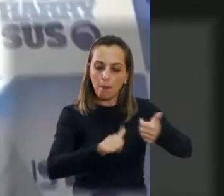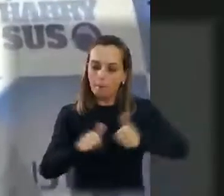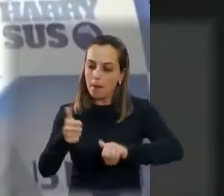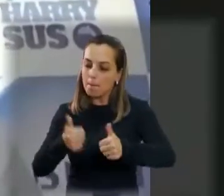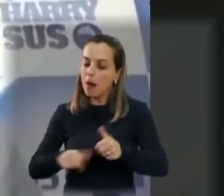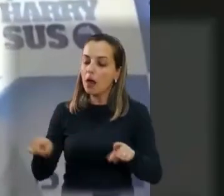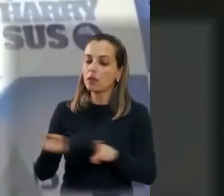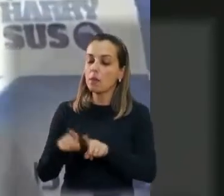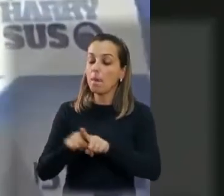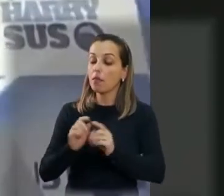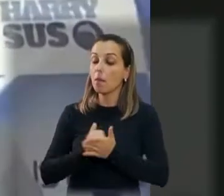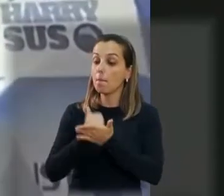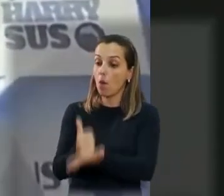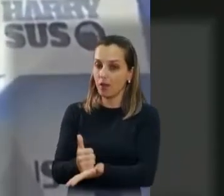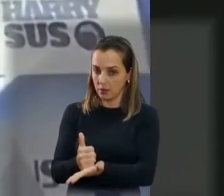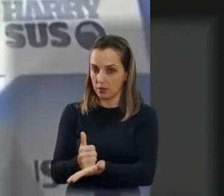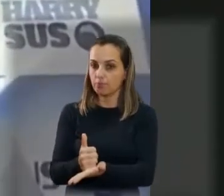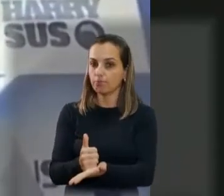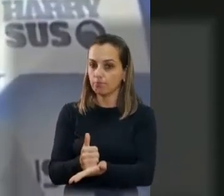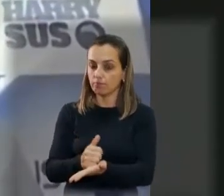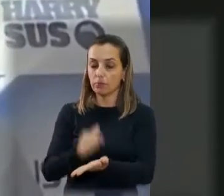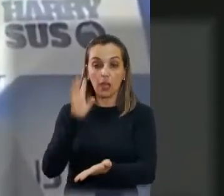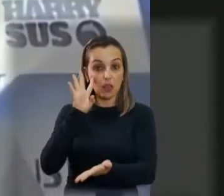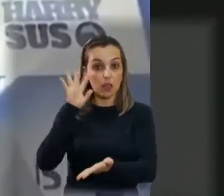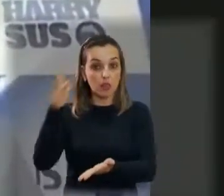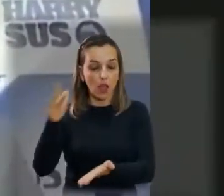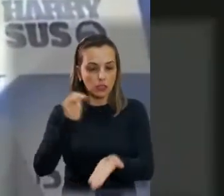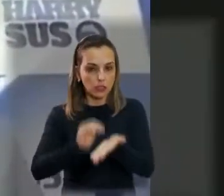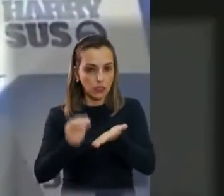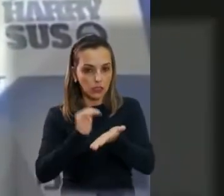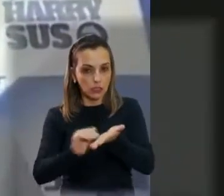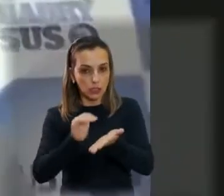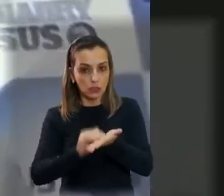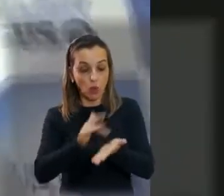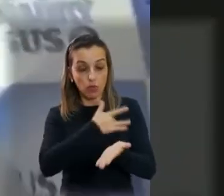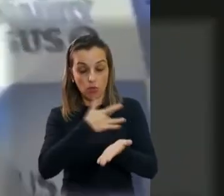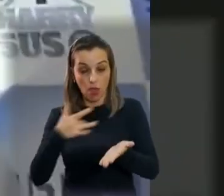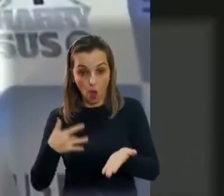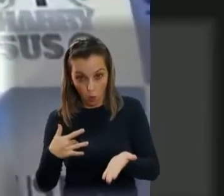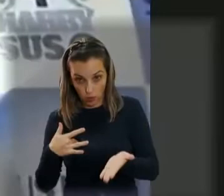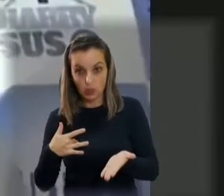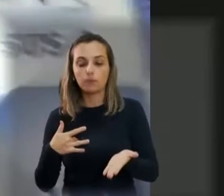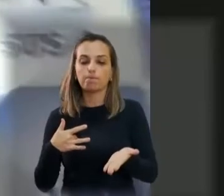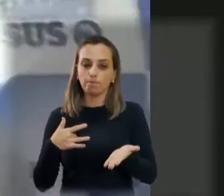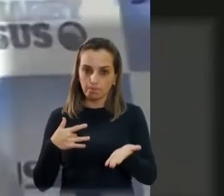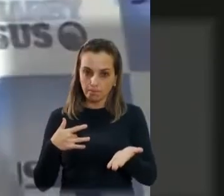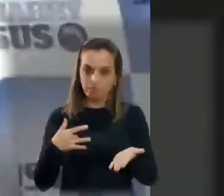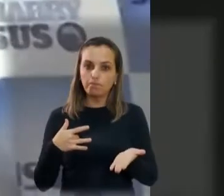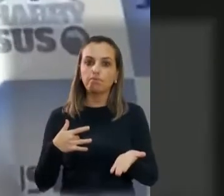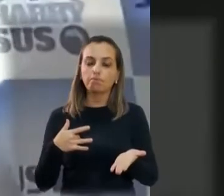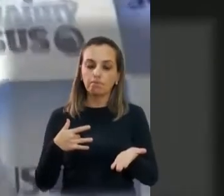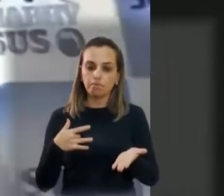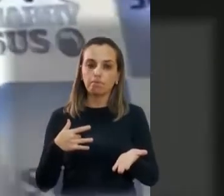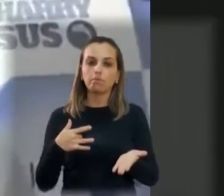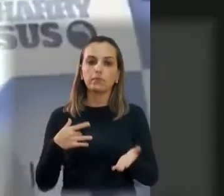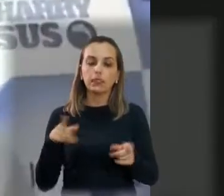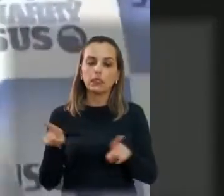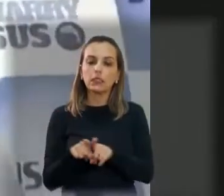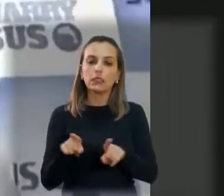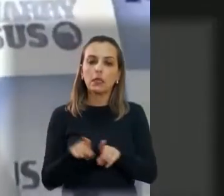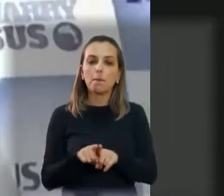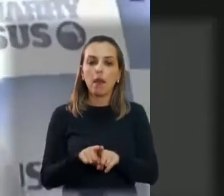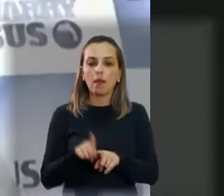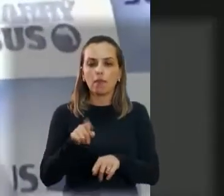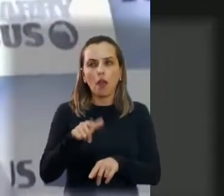e apoiando as decisões da Secretaria de Saúde, da secretária e da gestão.